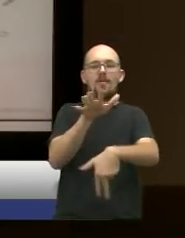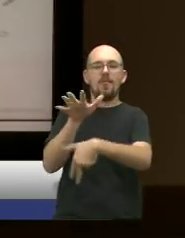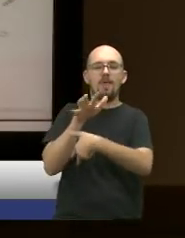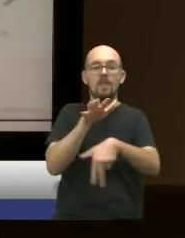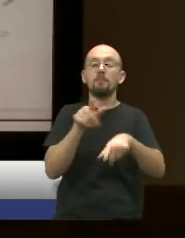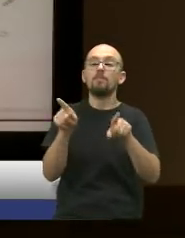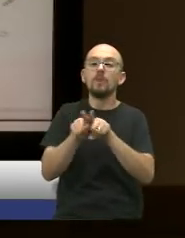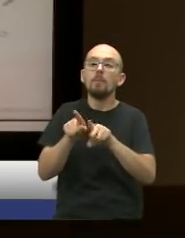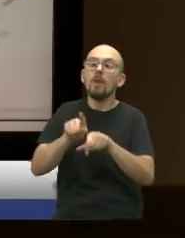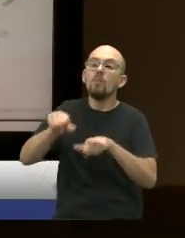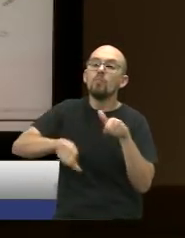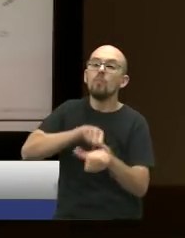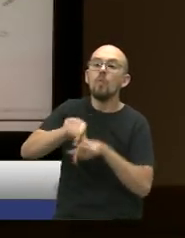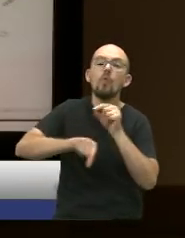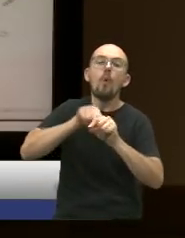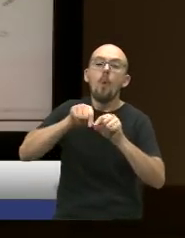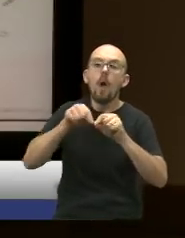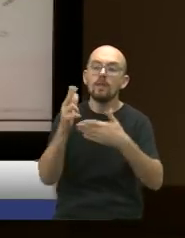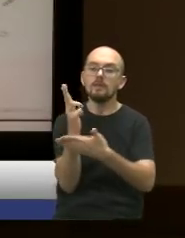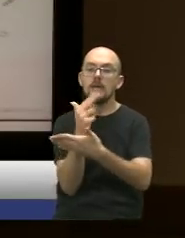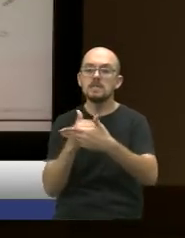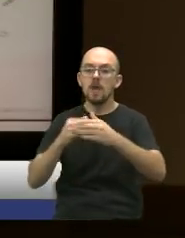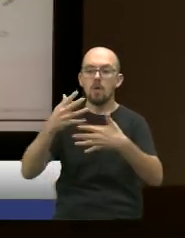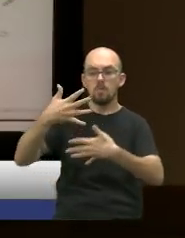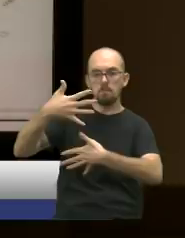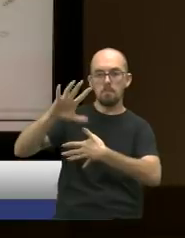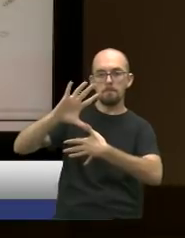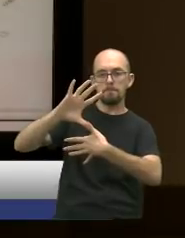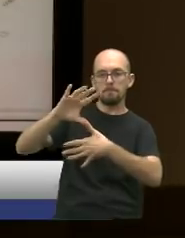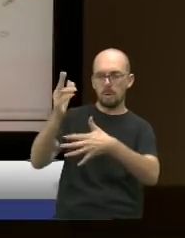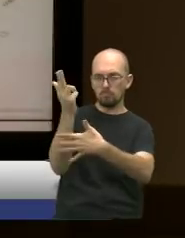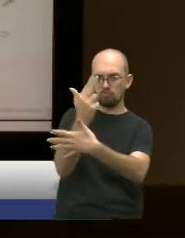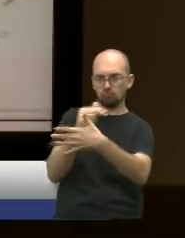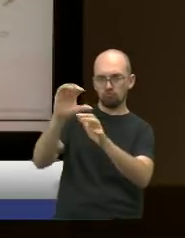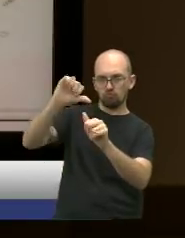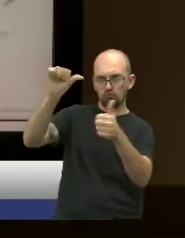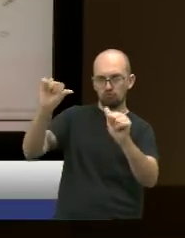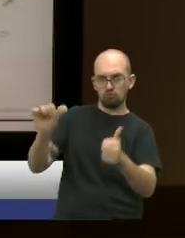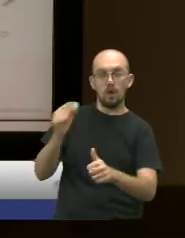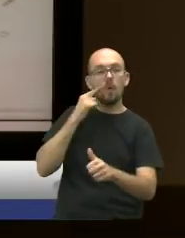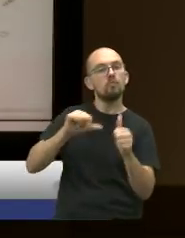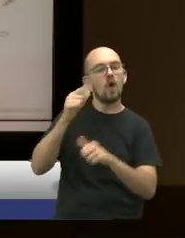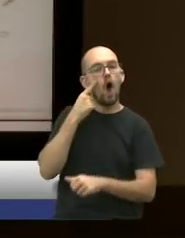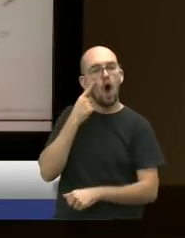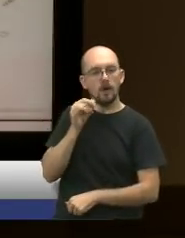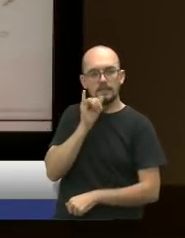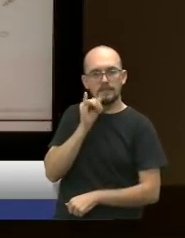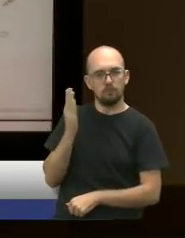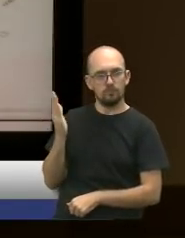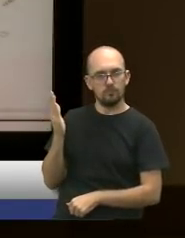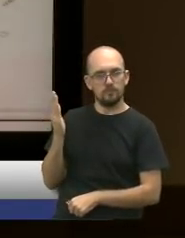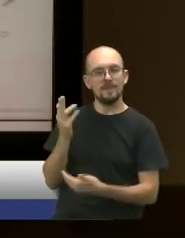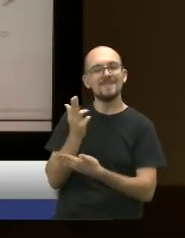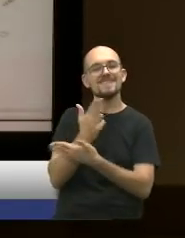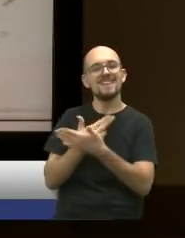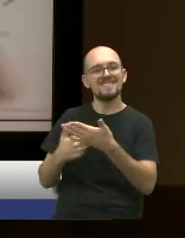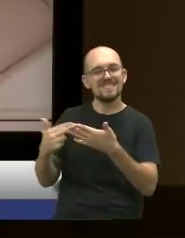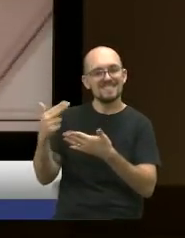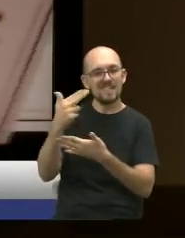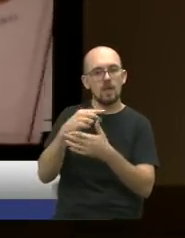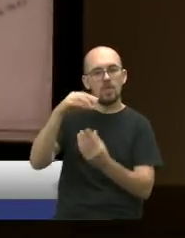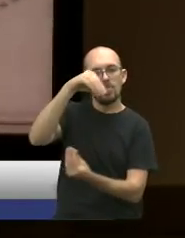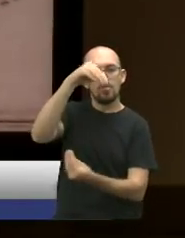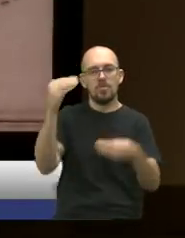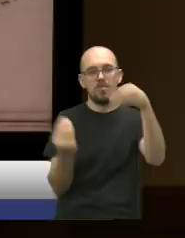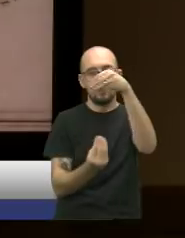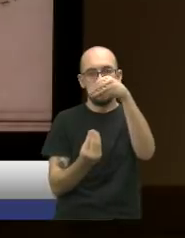alteraram o mapa de São Paulo. Veja, num cartão postal, o desenho de São Paulo com cabeça para